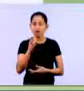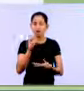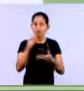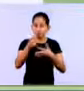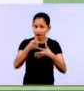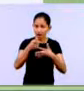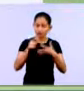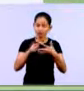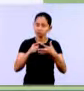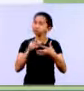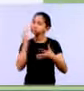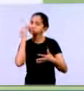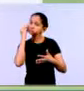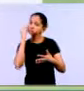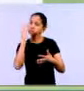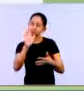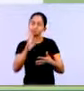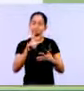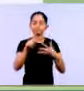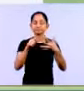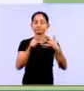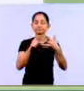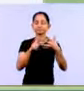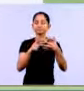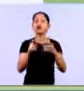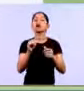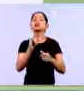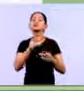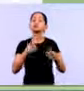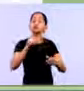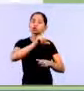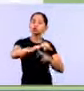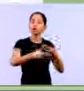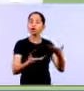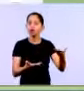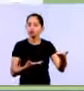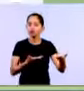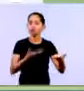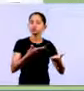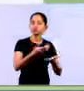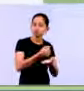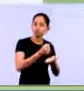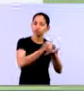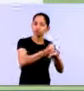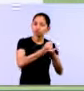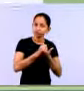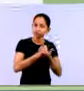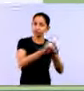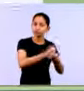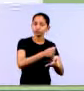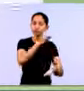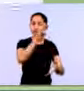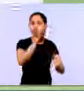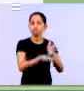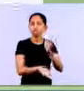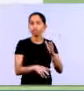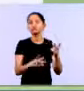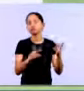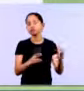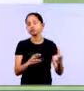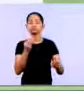obrigação, não há mais situação jurídica. A compensação, que é quando os entes têm tanto créditos e débitos um com o